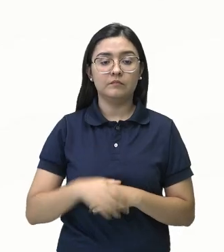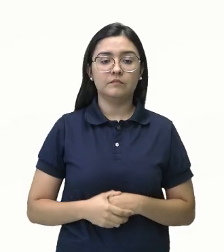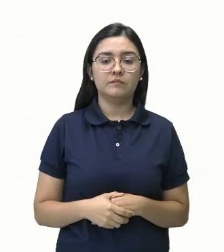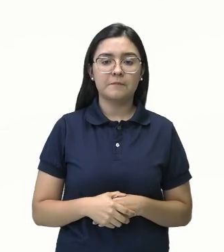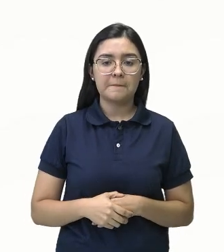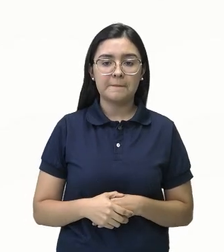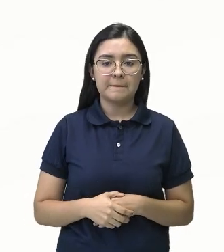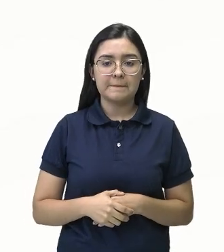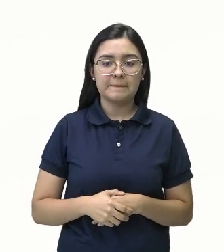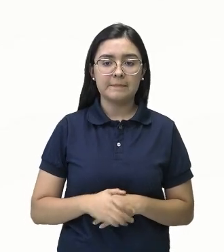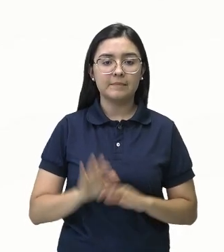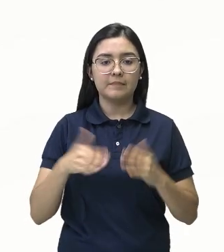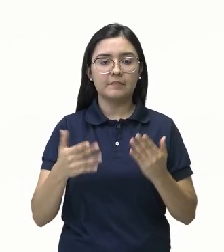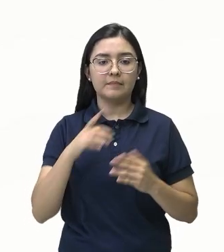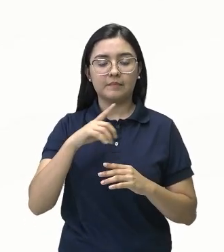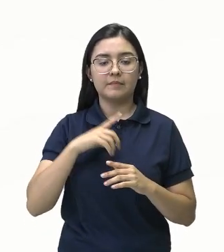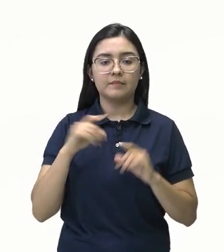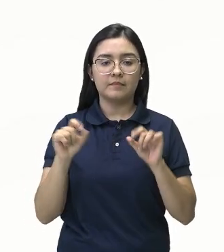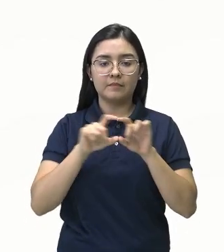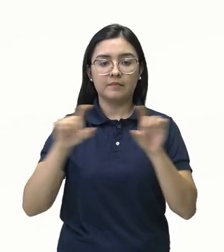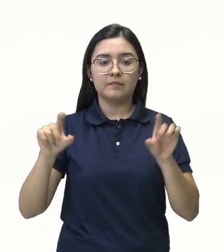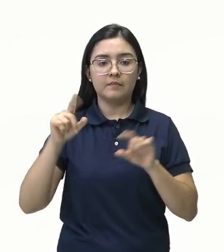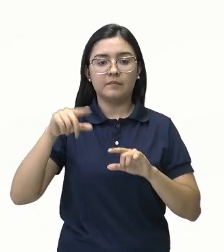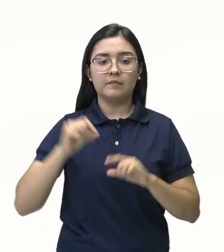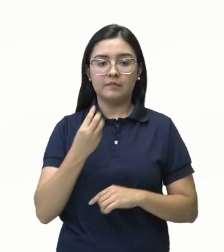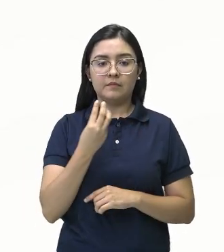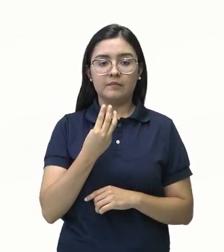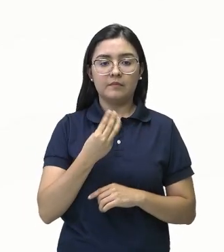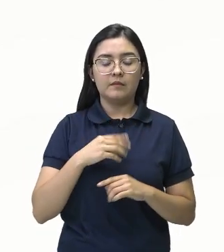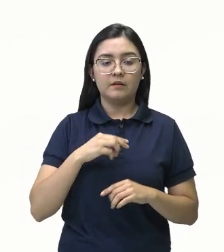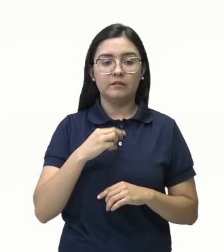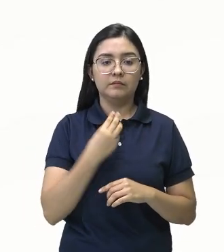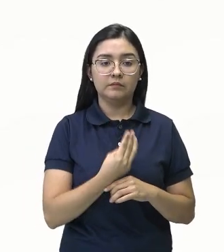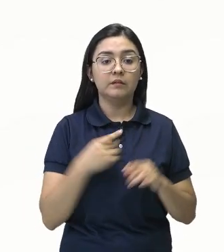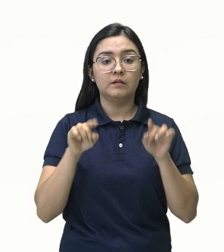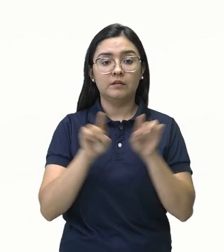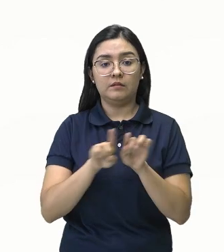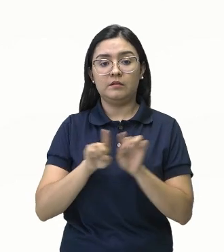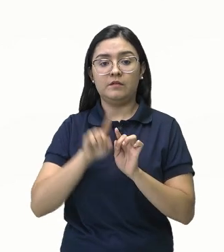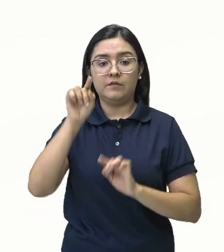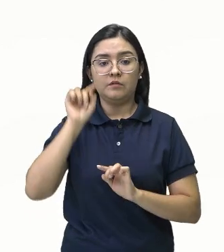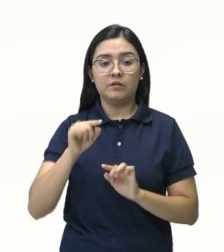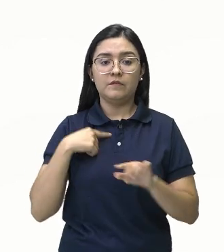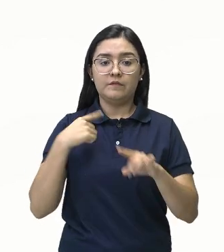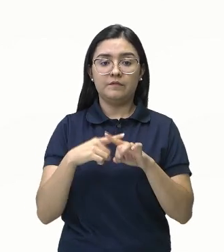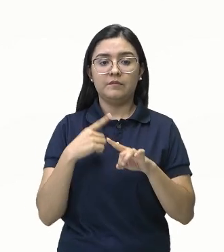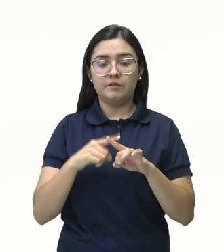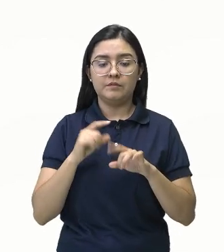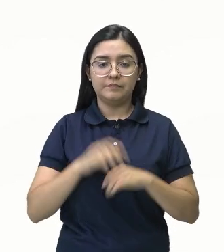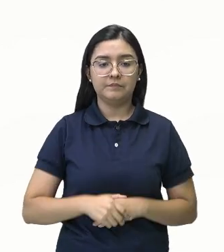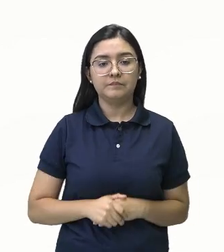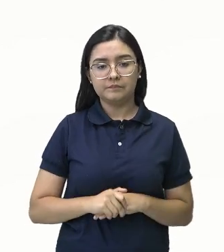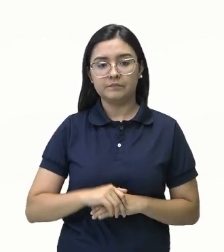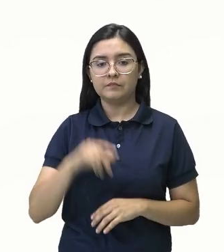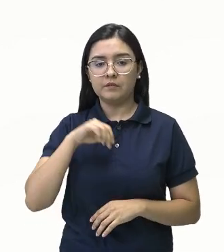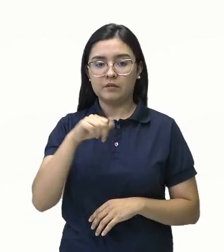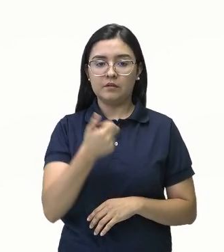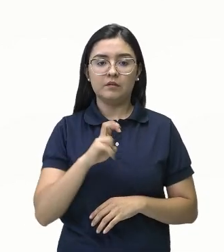tá? E aí, na nossa fórmula é P fatorial vezes N menos